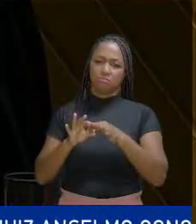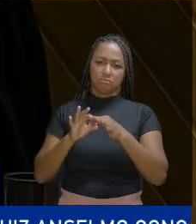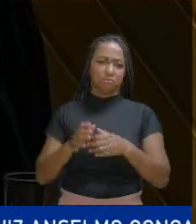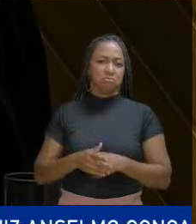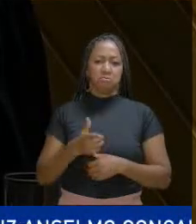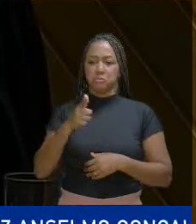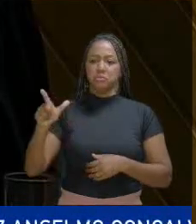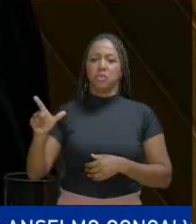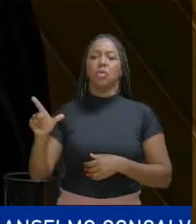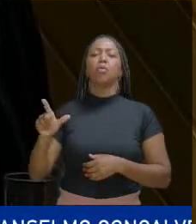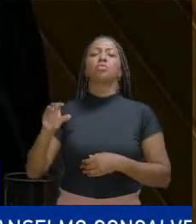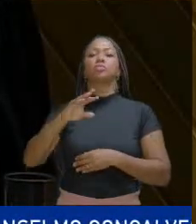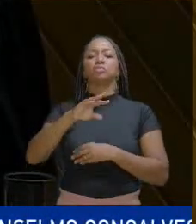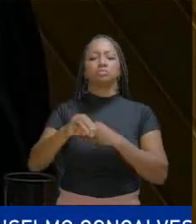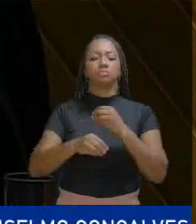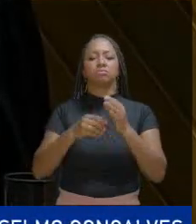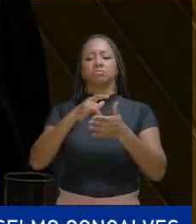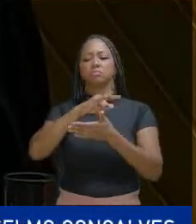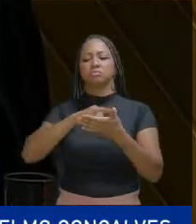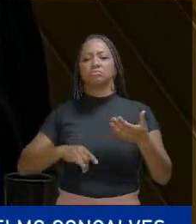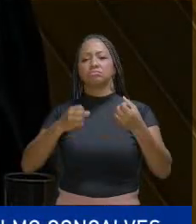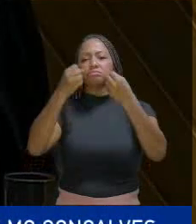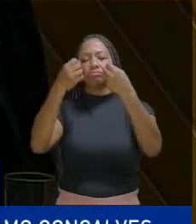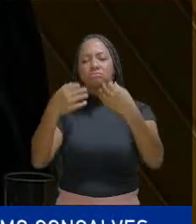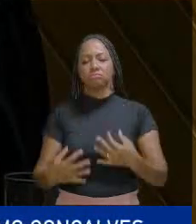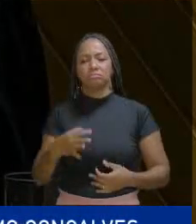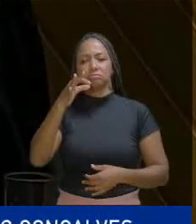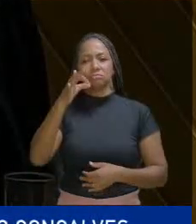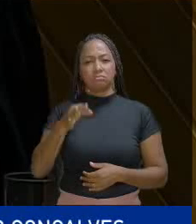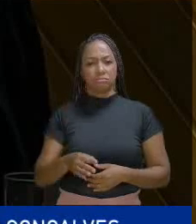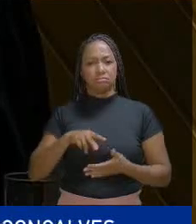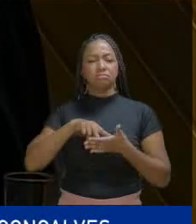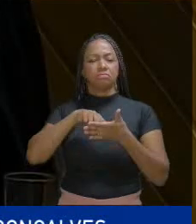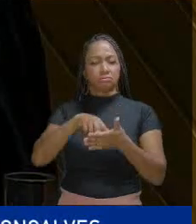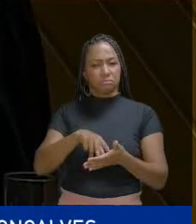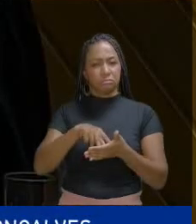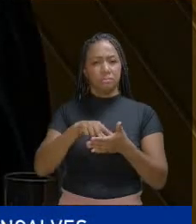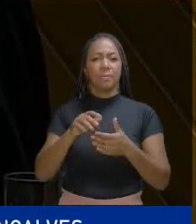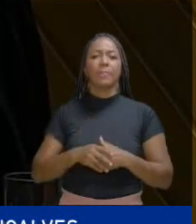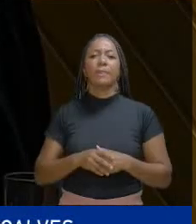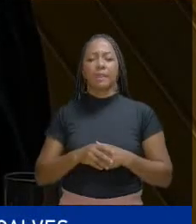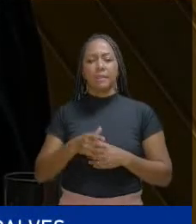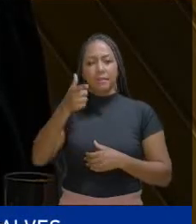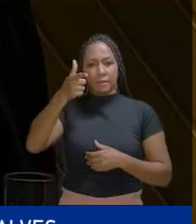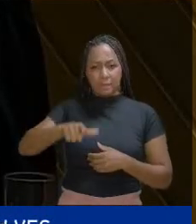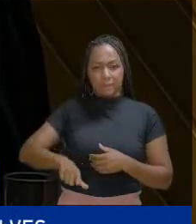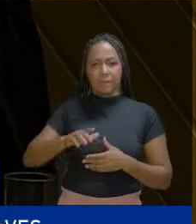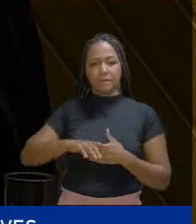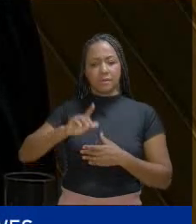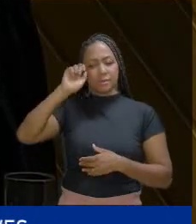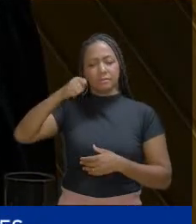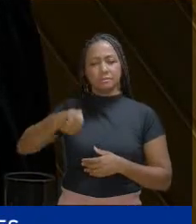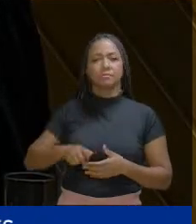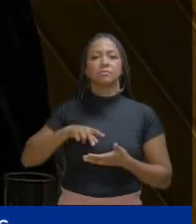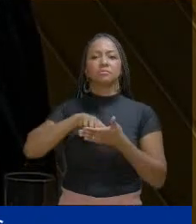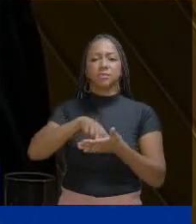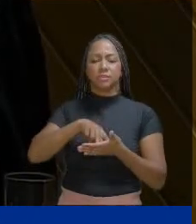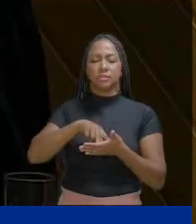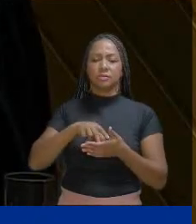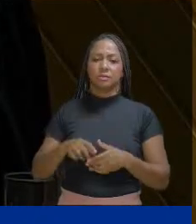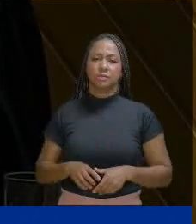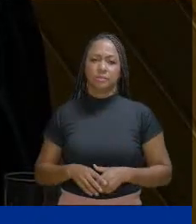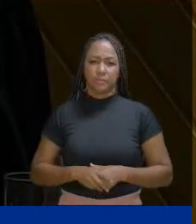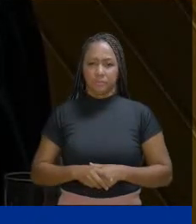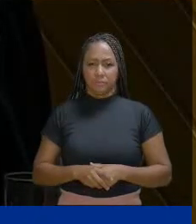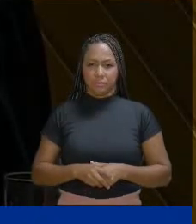não trouxe outros elementos ou justificativos plausíveis para sustentar sua alegação, repito que a sentença deve ser mantida.